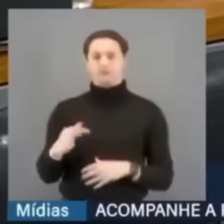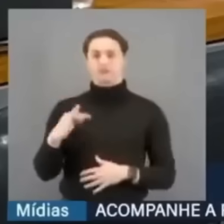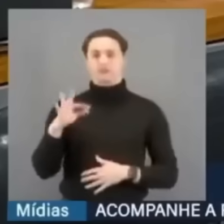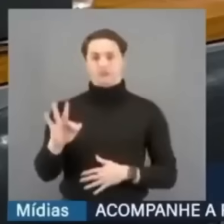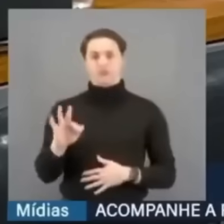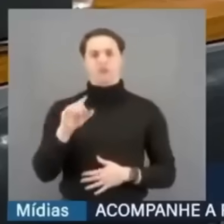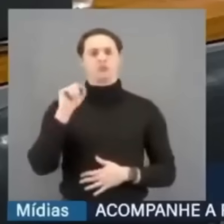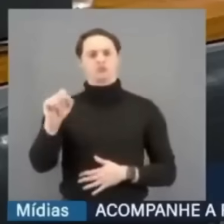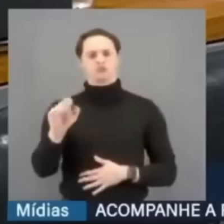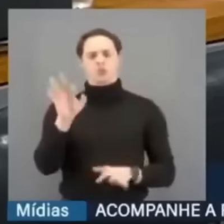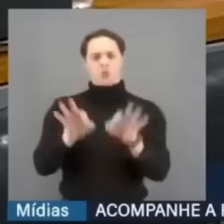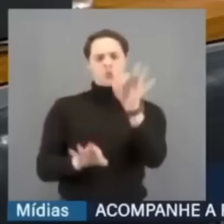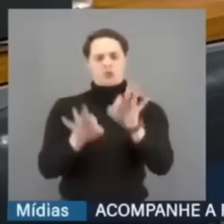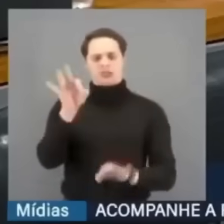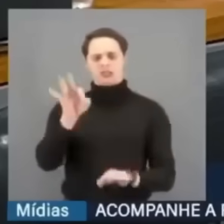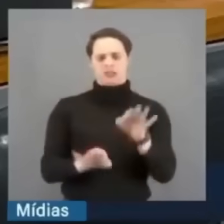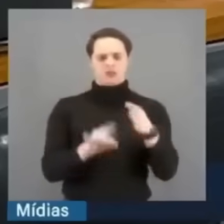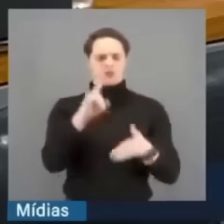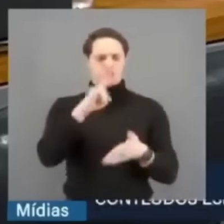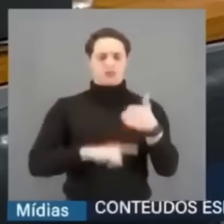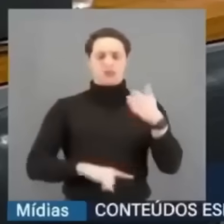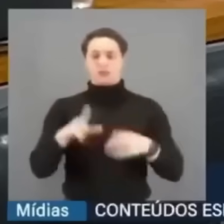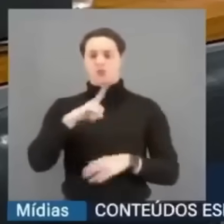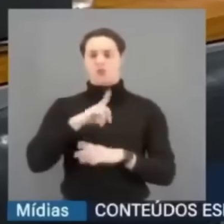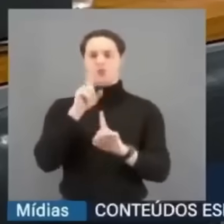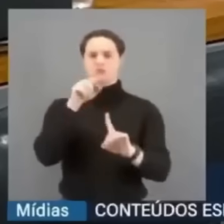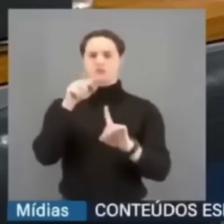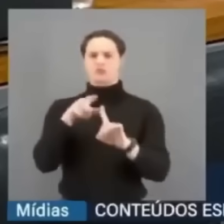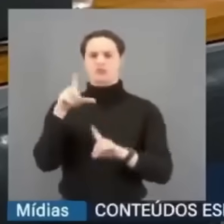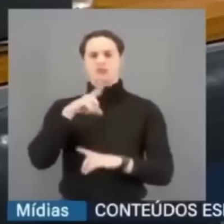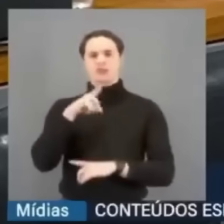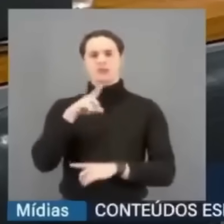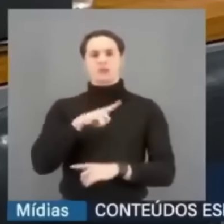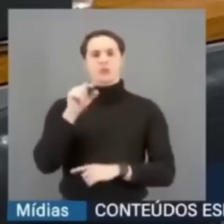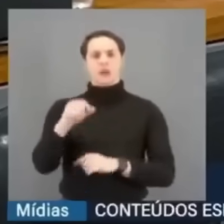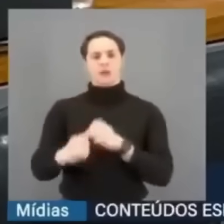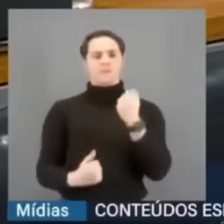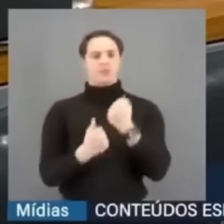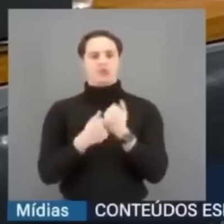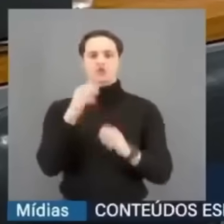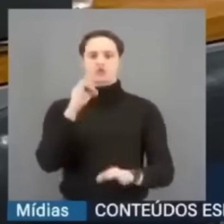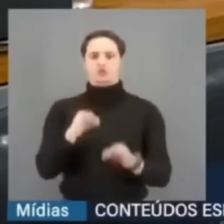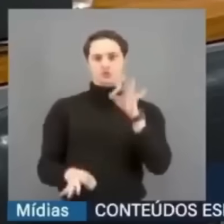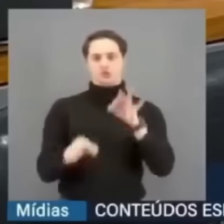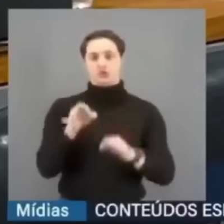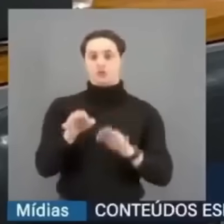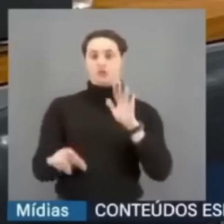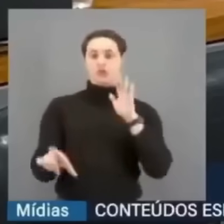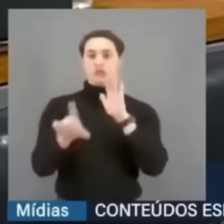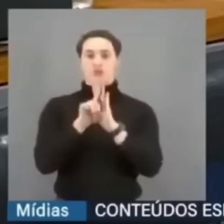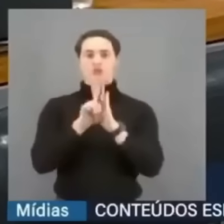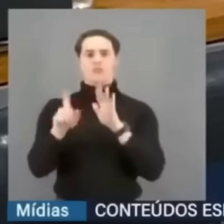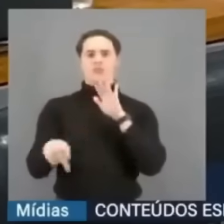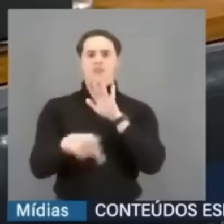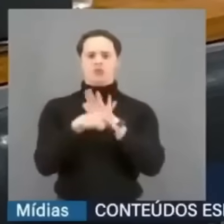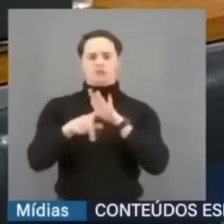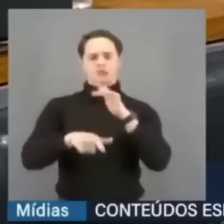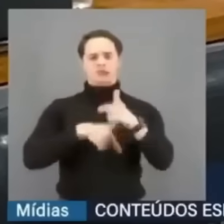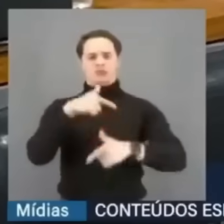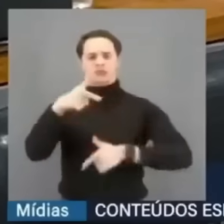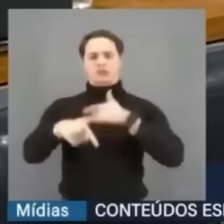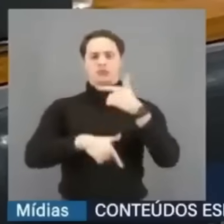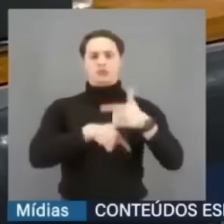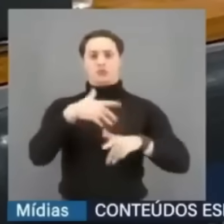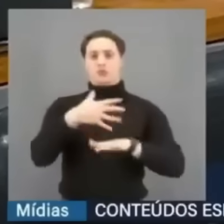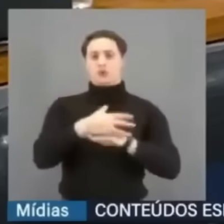reunir documentos com o objetivo de obter suporte jurídico e legal para a execução de